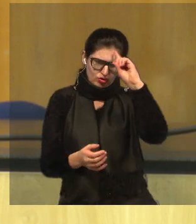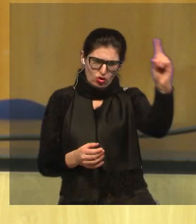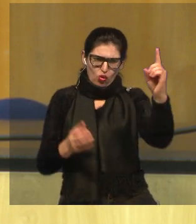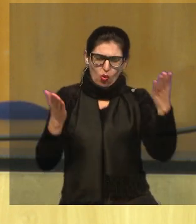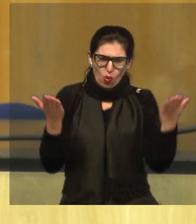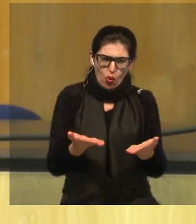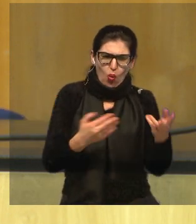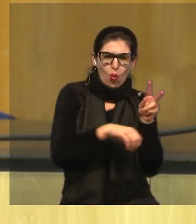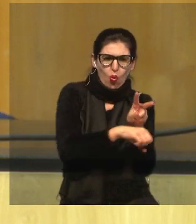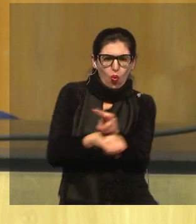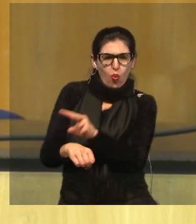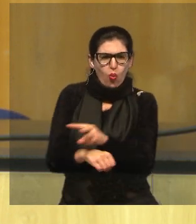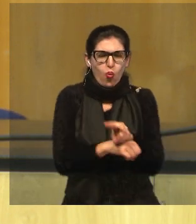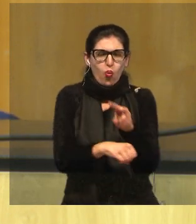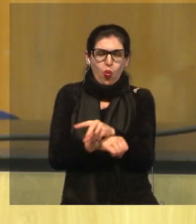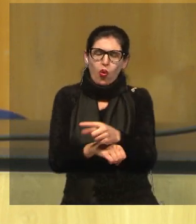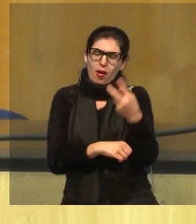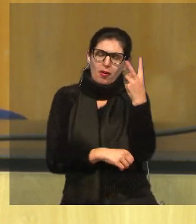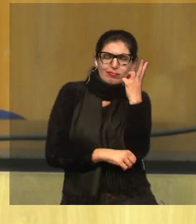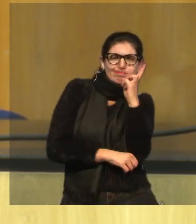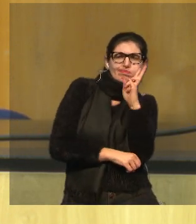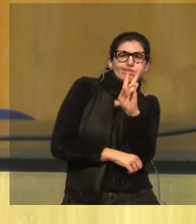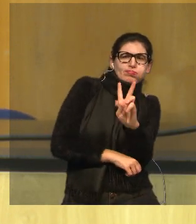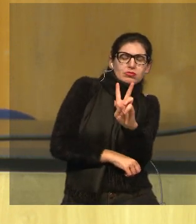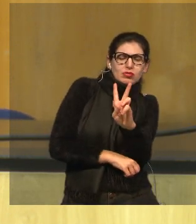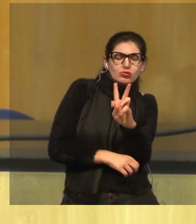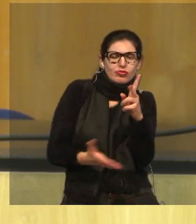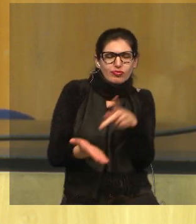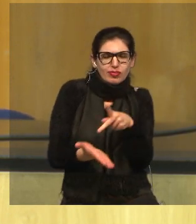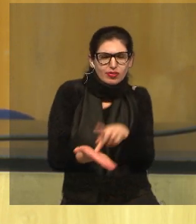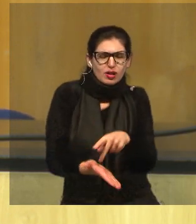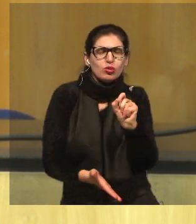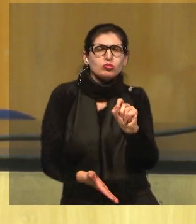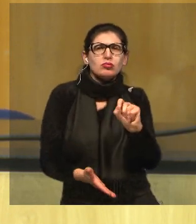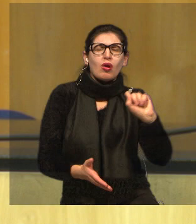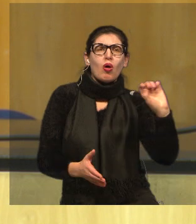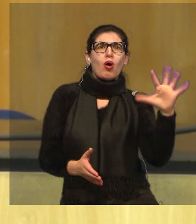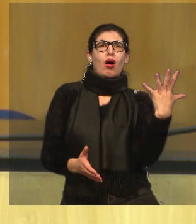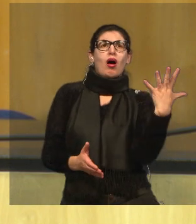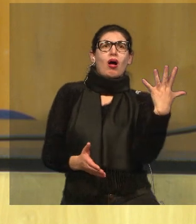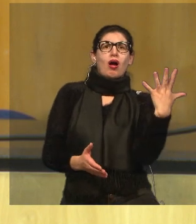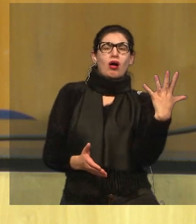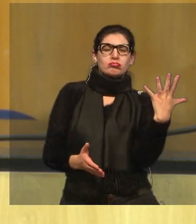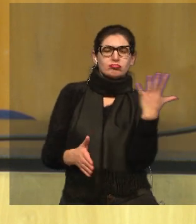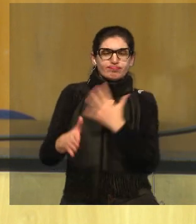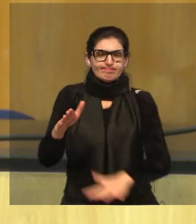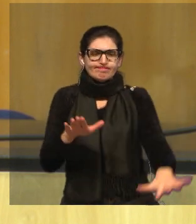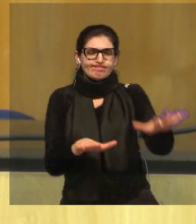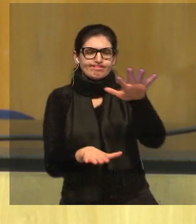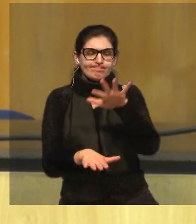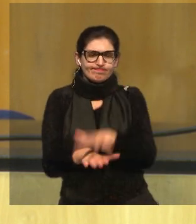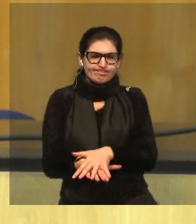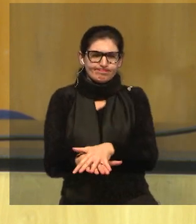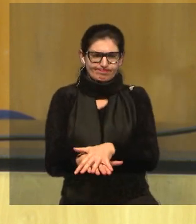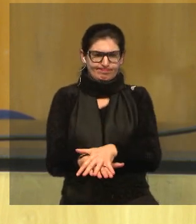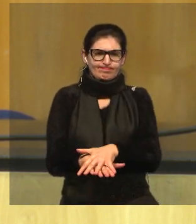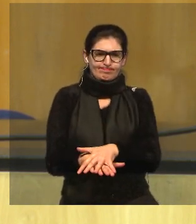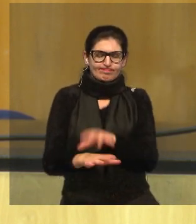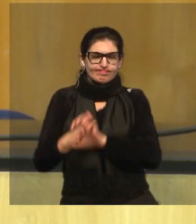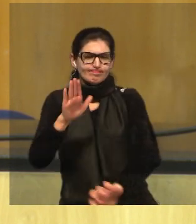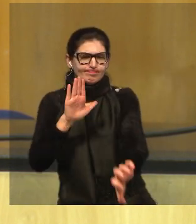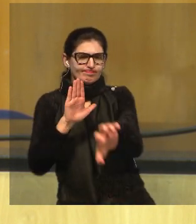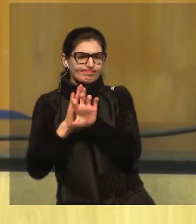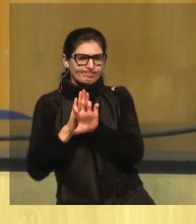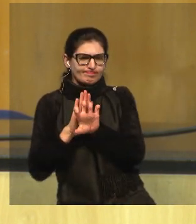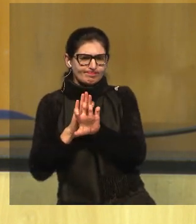de proteção, do olhar próximo à rede, é de fato isso que faz a diferença. A comemoração de um estatuto é quando ele vem para um